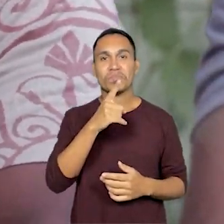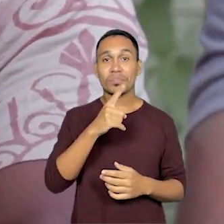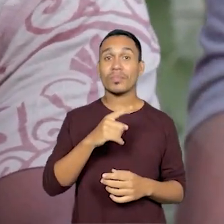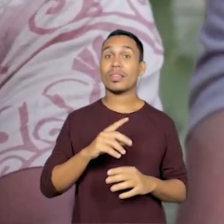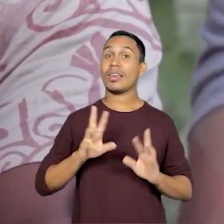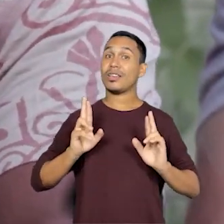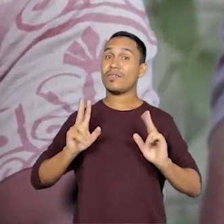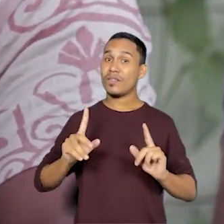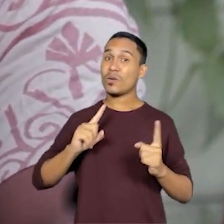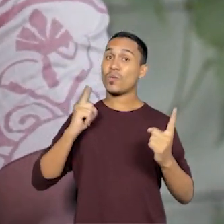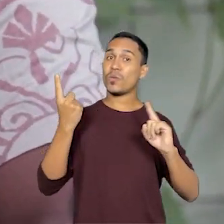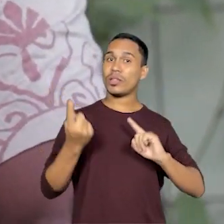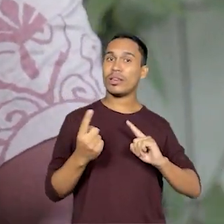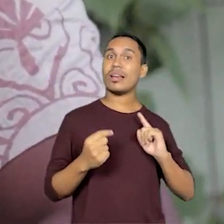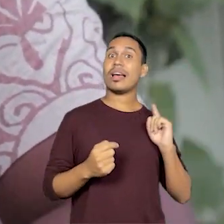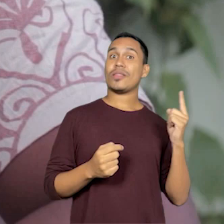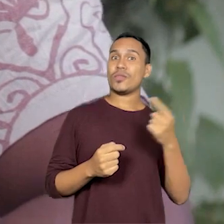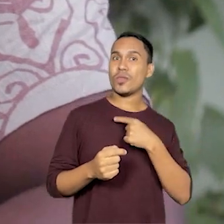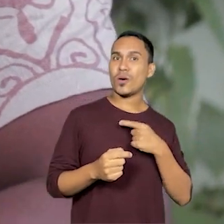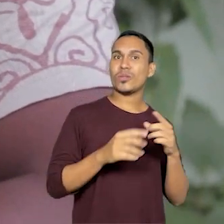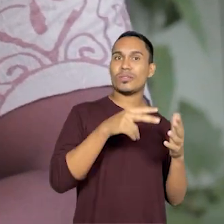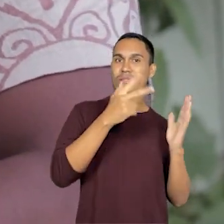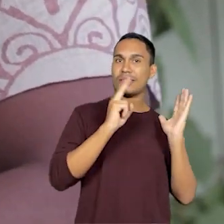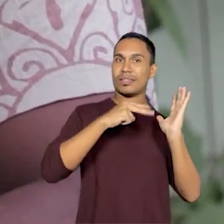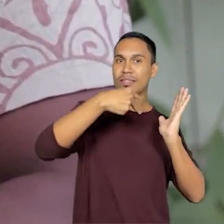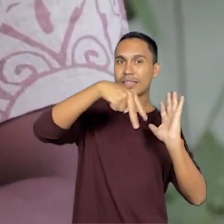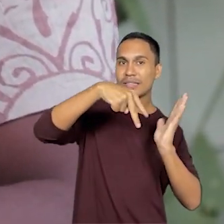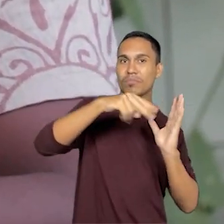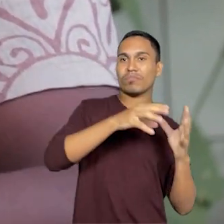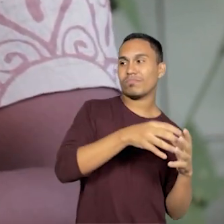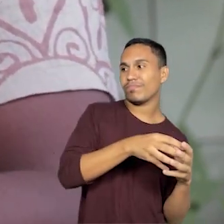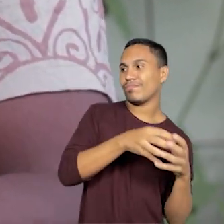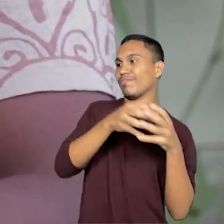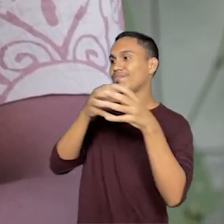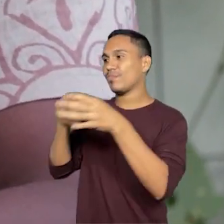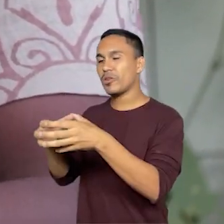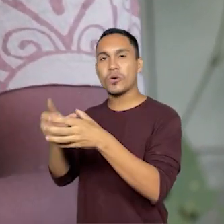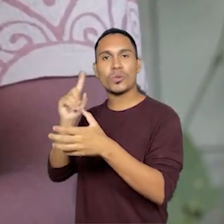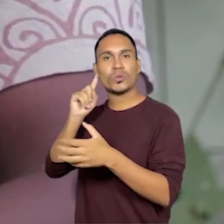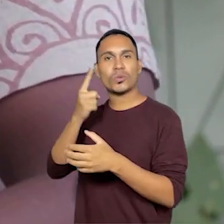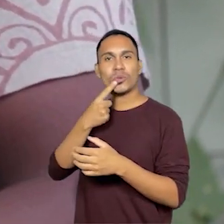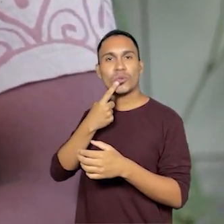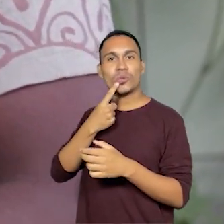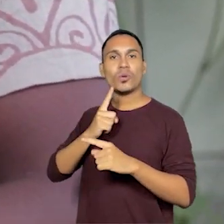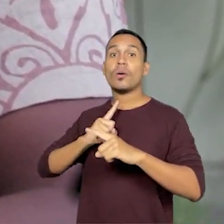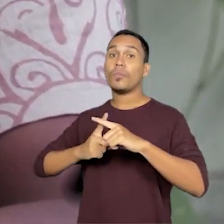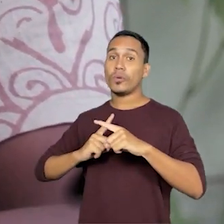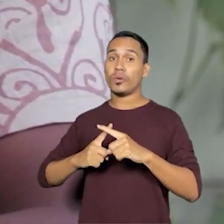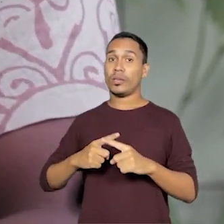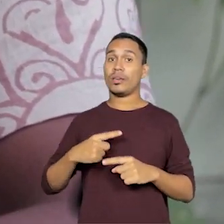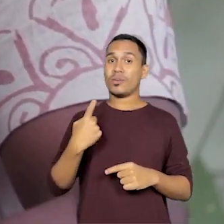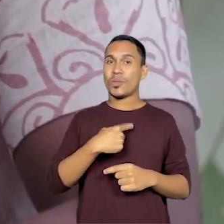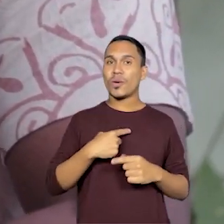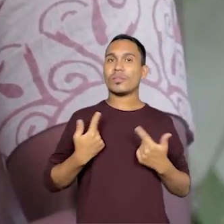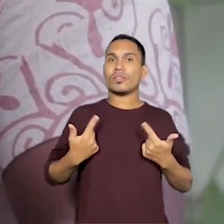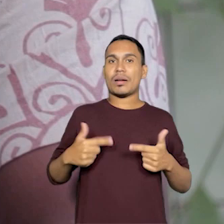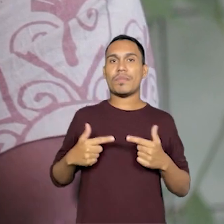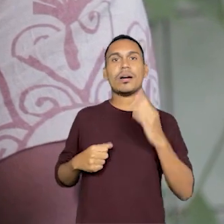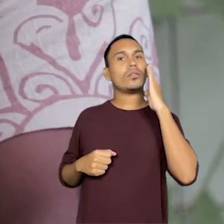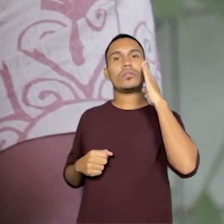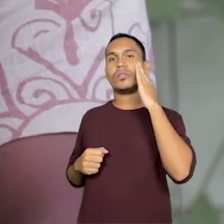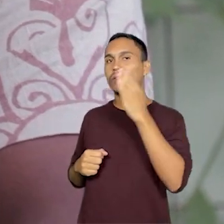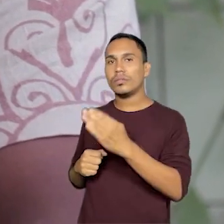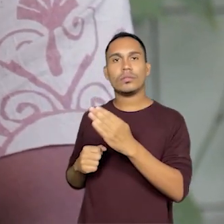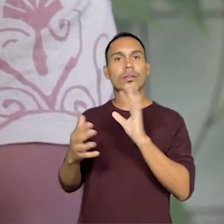é a gente o tempo todo indo aos espaços onde tem a comunidade surda, porque o nosso trabalho é diretamente ligado à